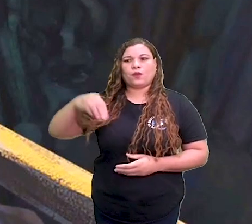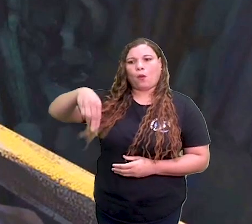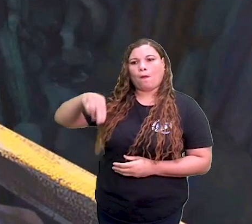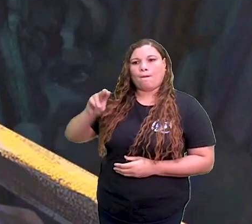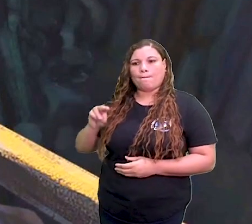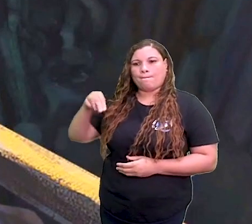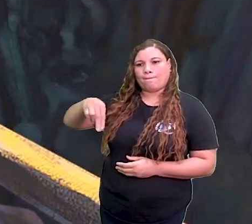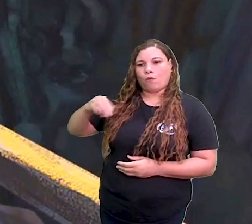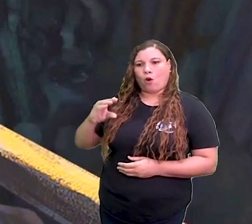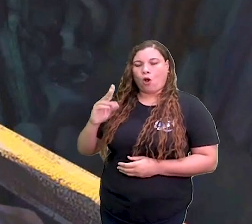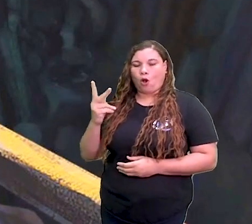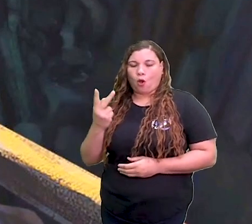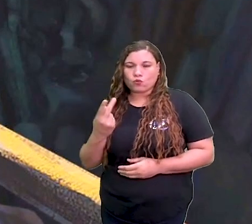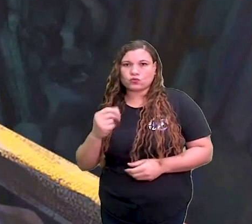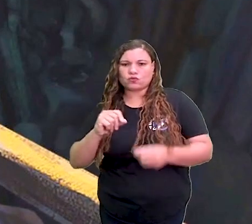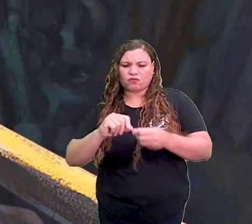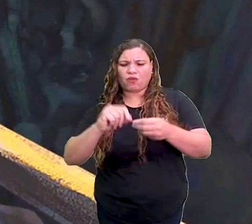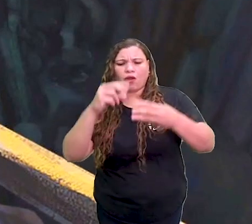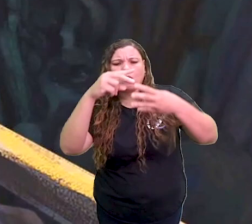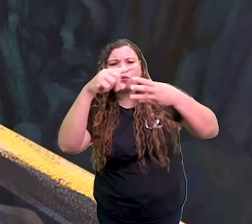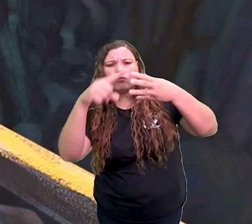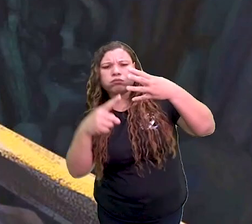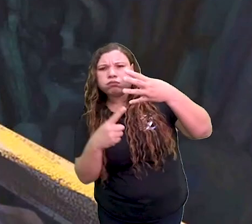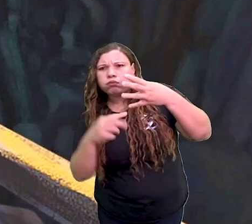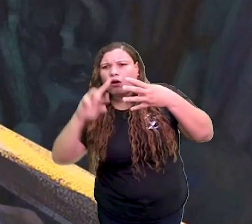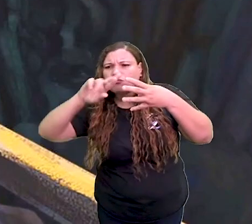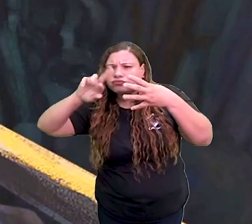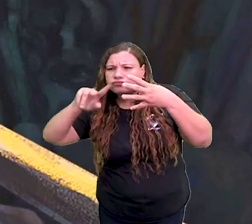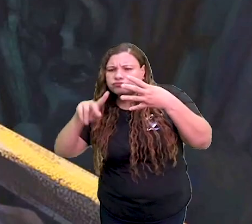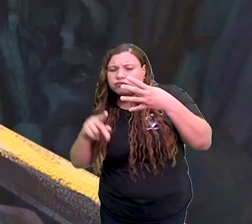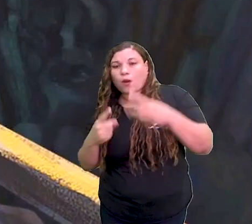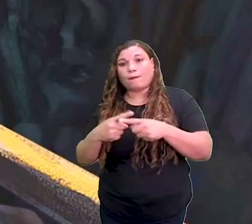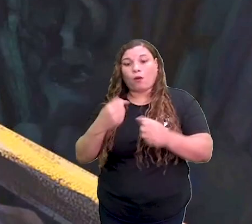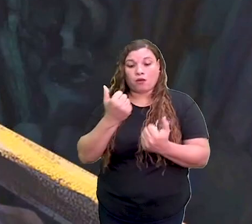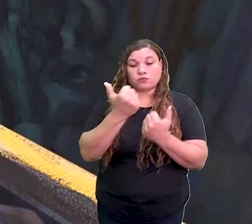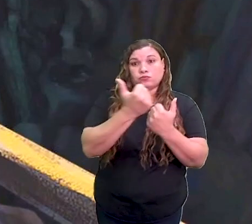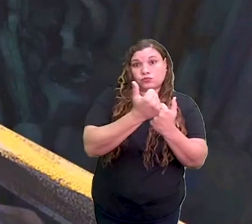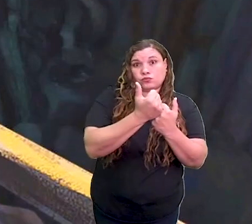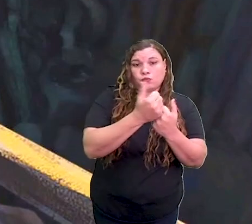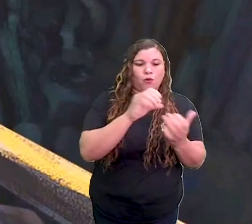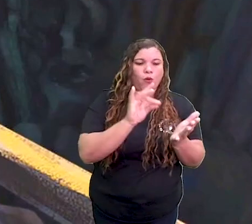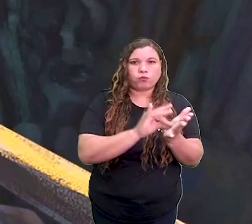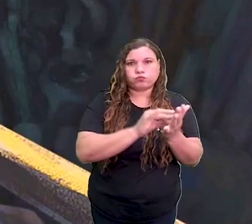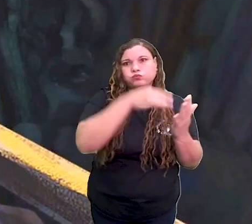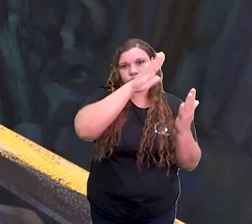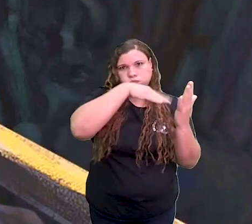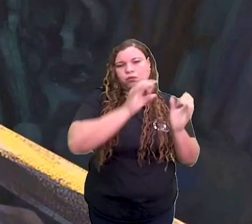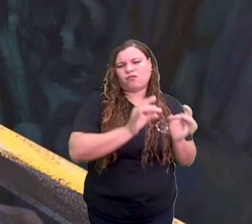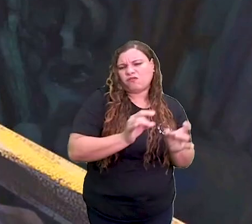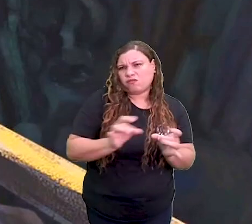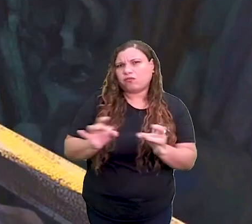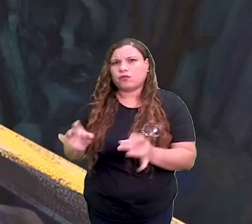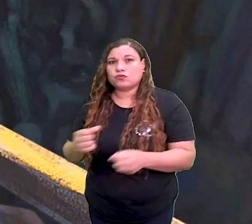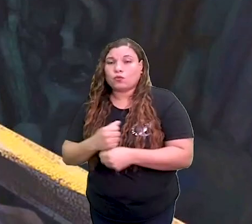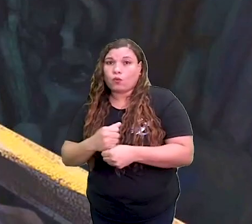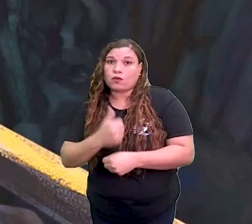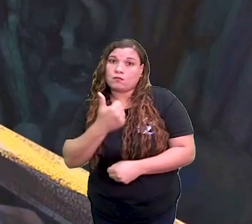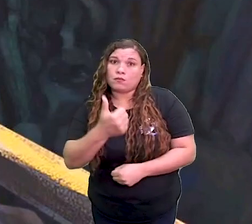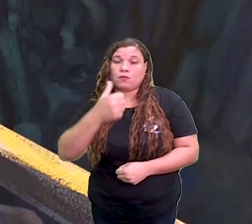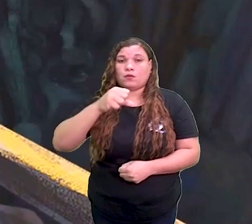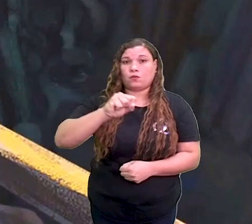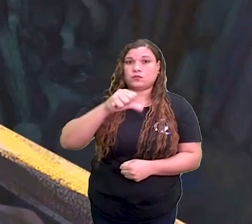Bunch fez 4 versões da pintura para ir substituindo as originais conforme elas eram vendidas. Elas foram feitas entre os anos